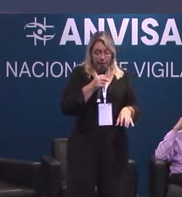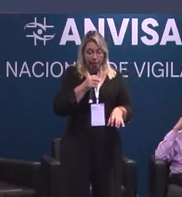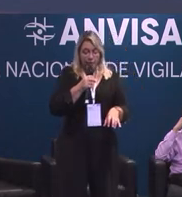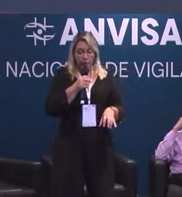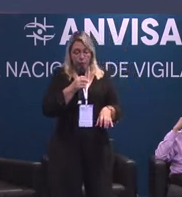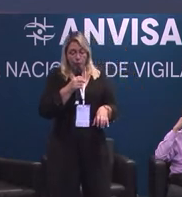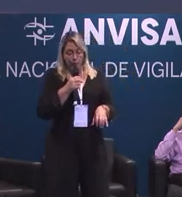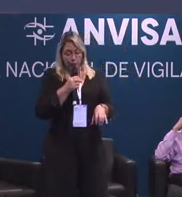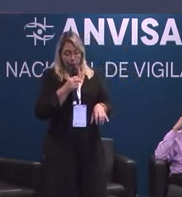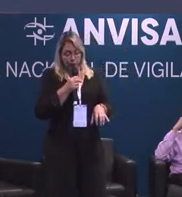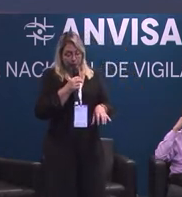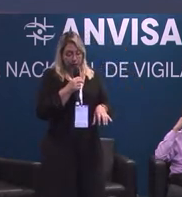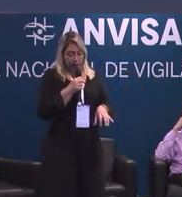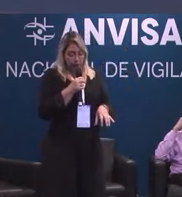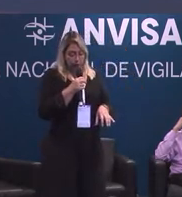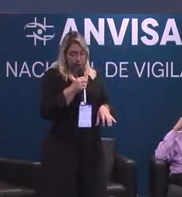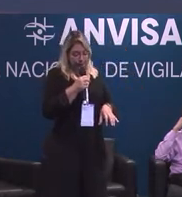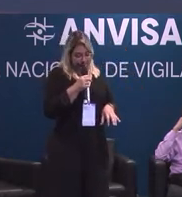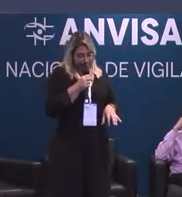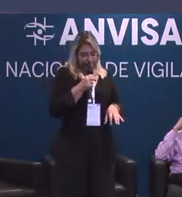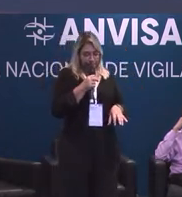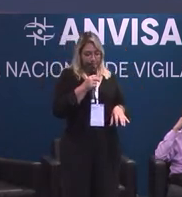Então, como pontos positivos?